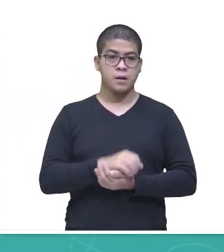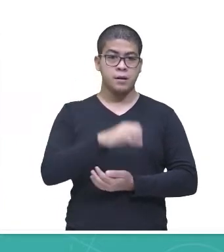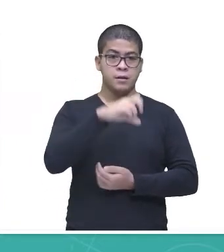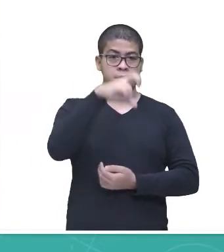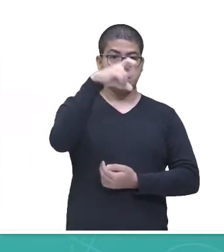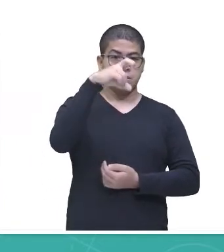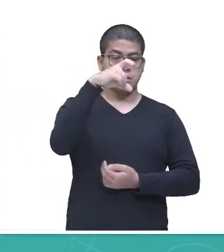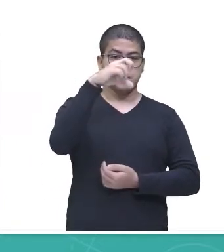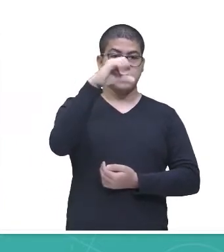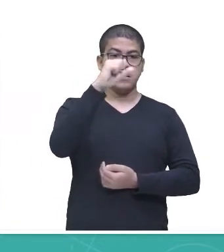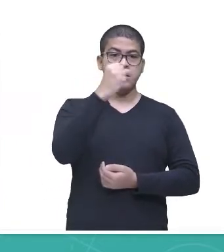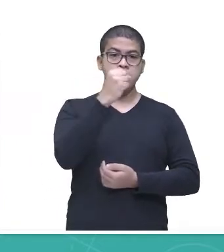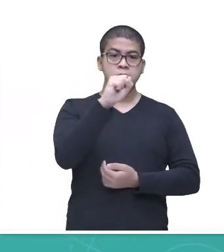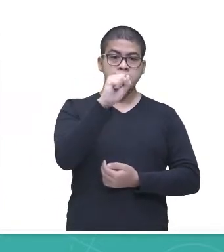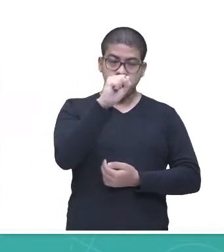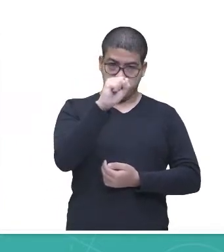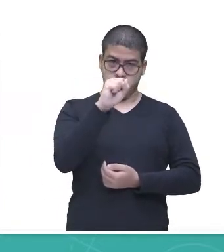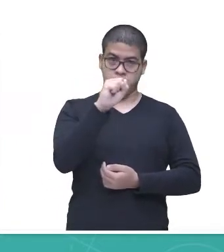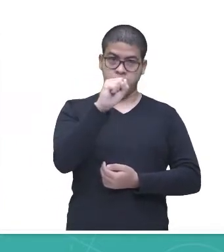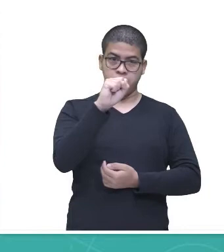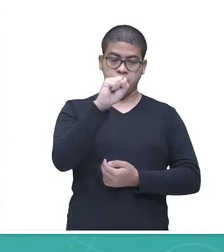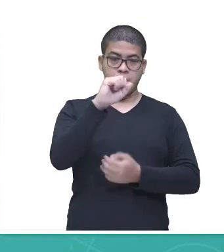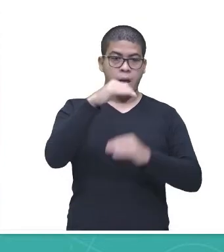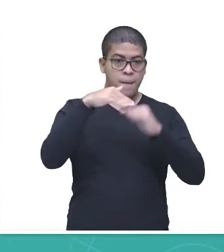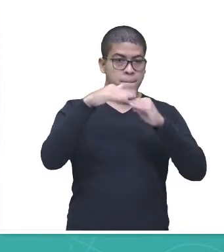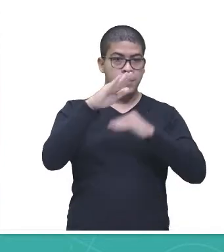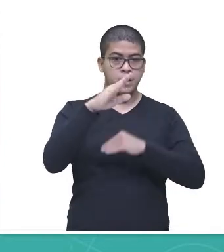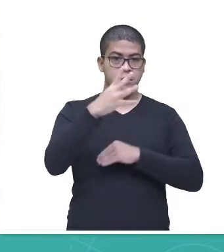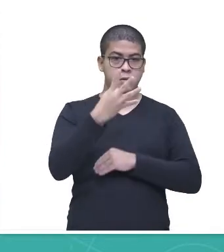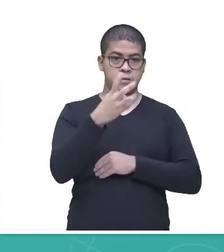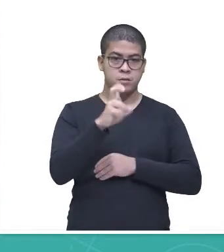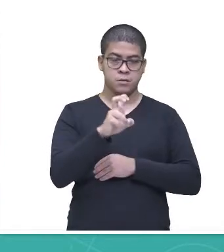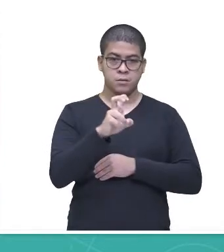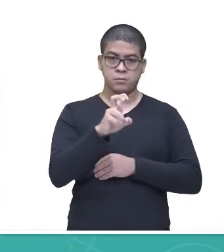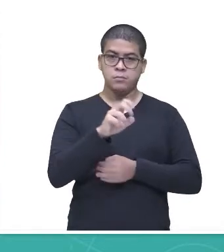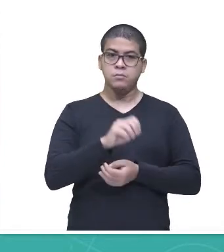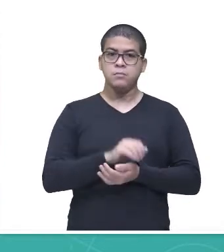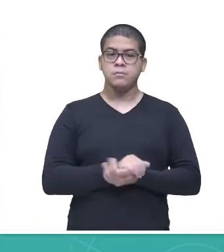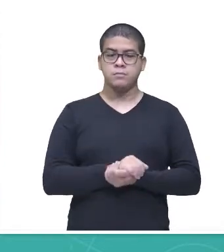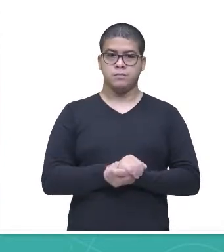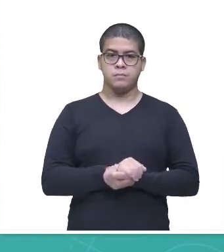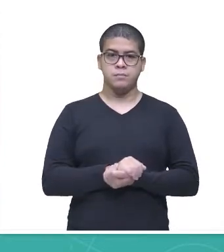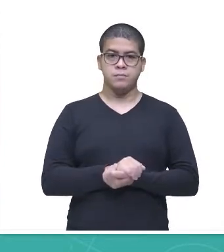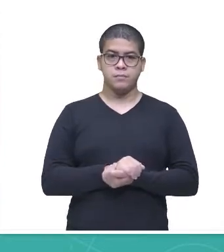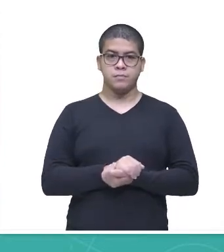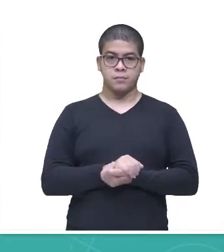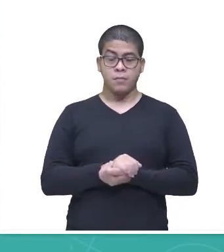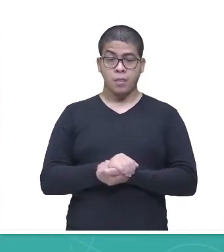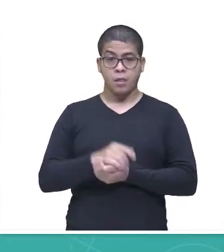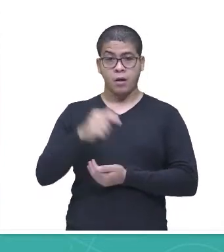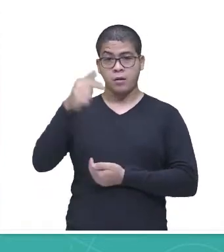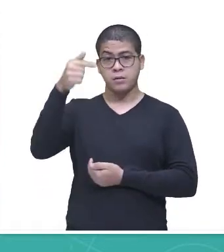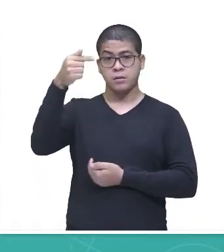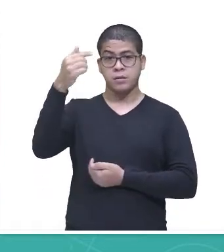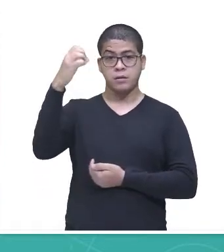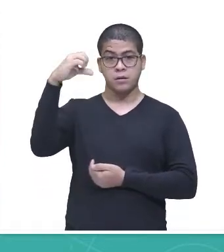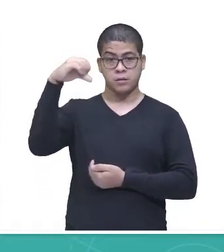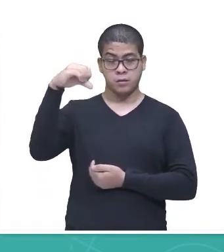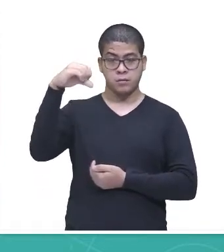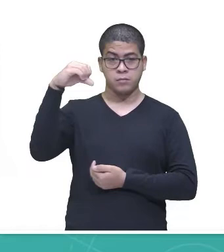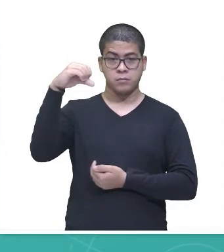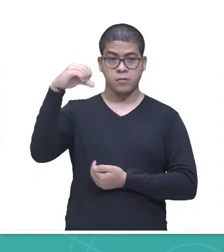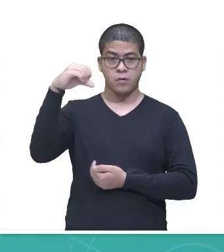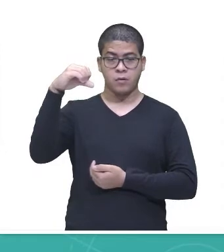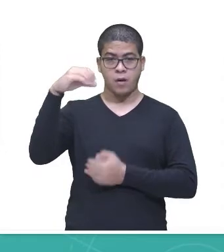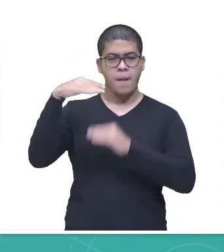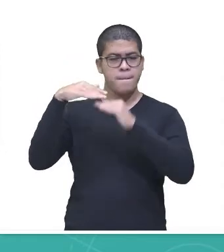58 é maior que 45, então, tudo certo também. E, finalmente, 79